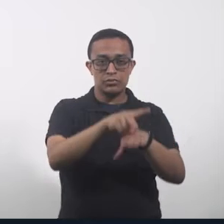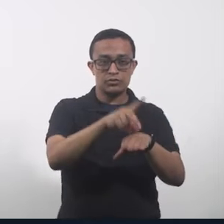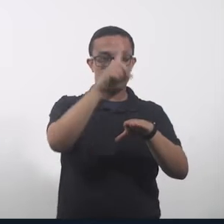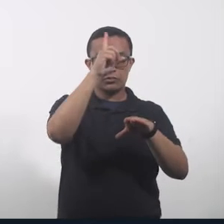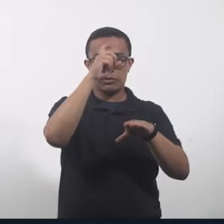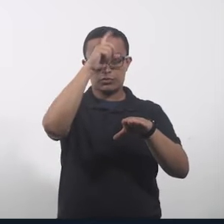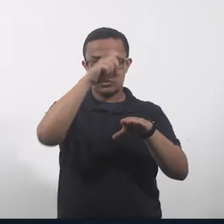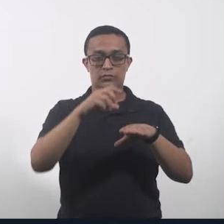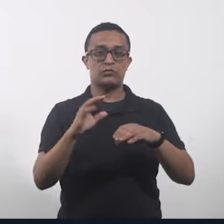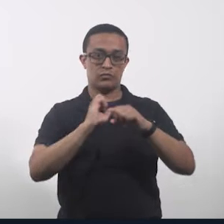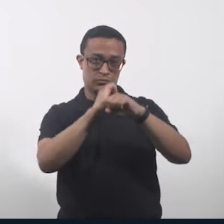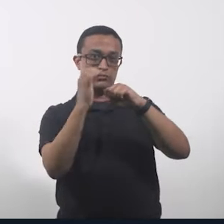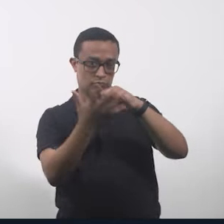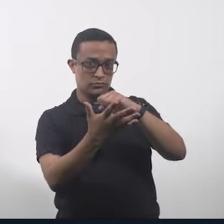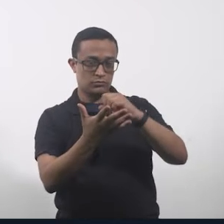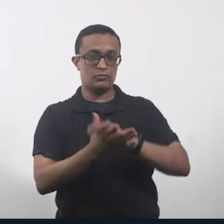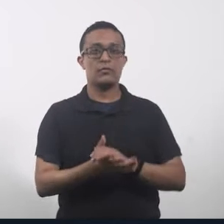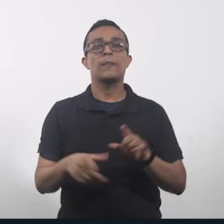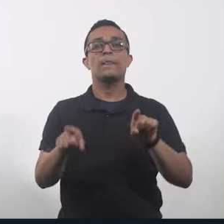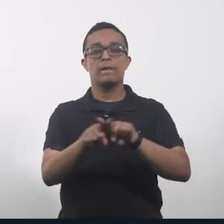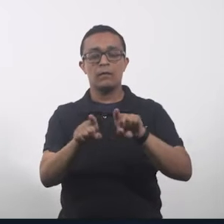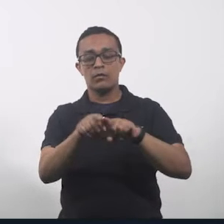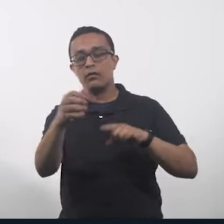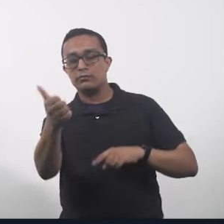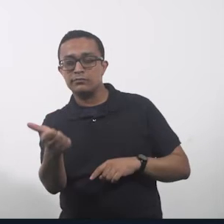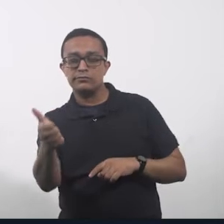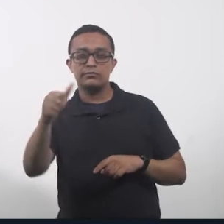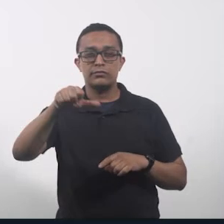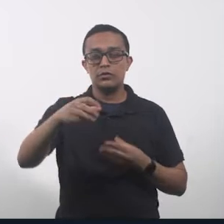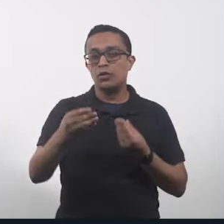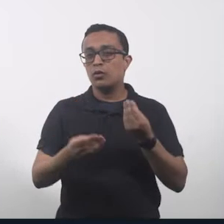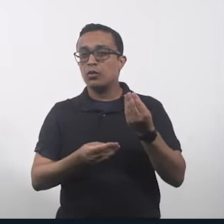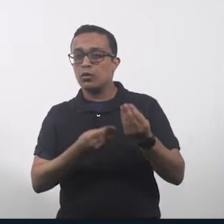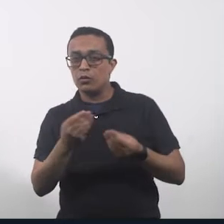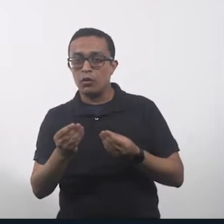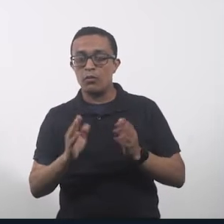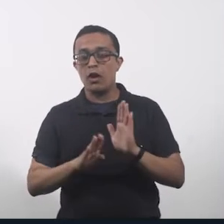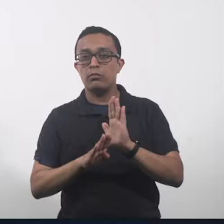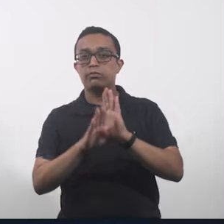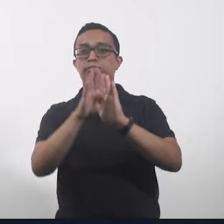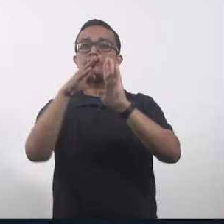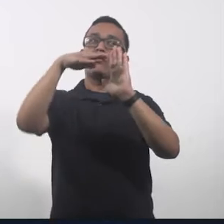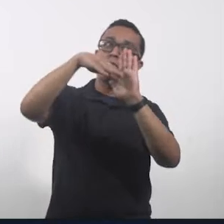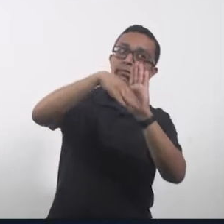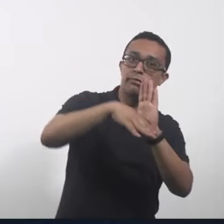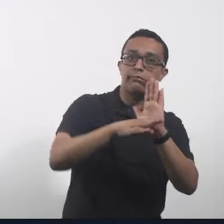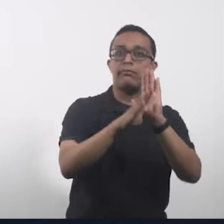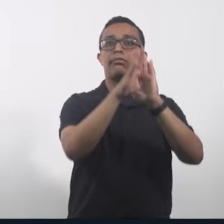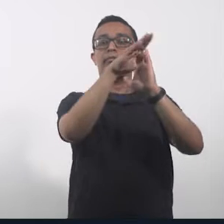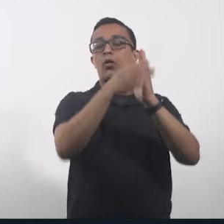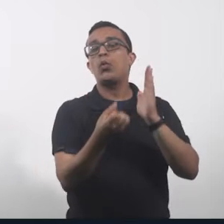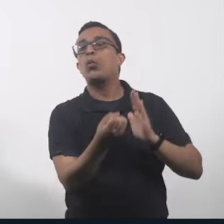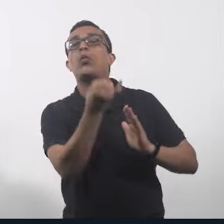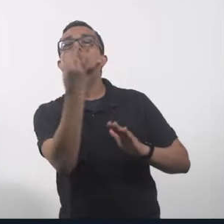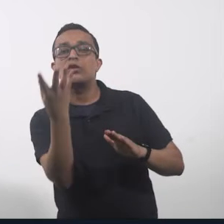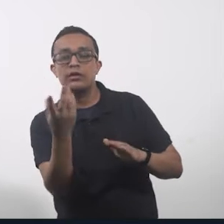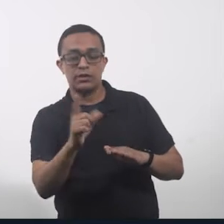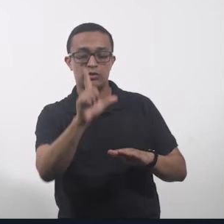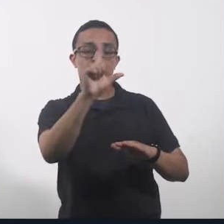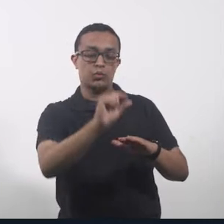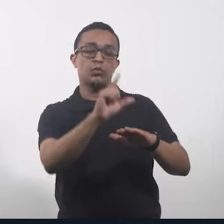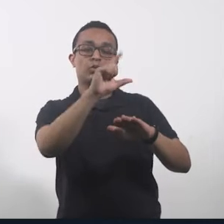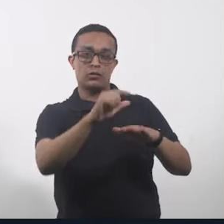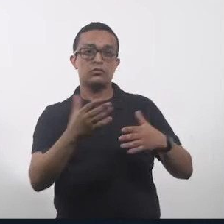Covid-19, também avaliando, né, as tendências de estabilidade, aumento ou queda desse número de internações. E hoje